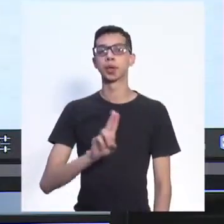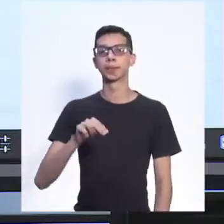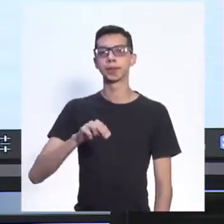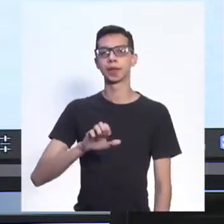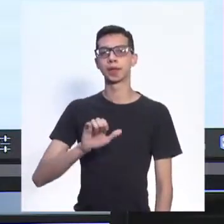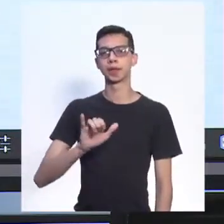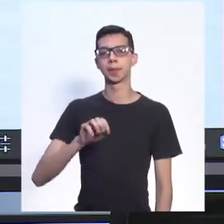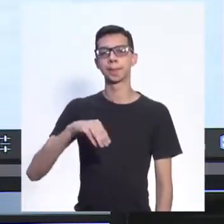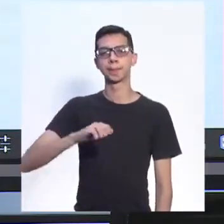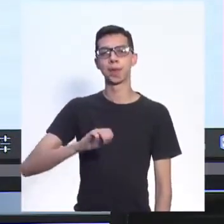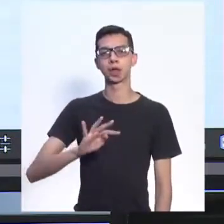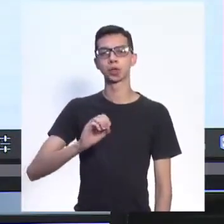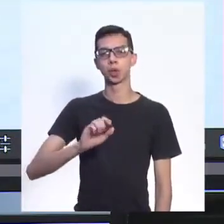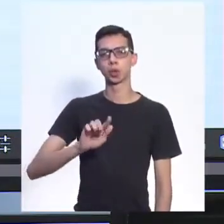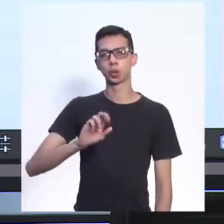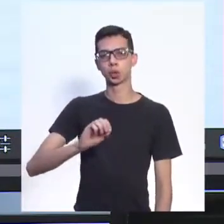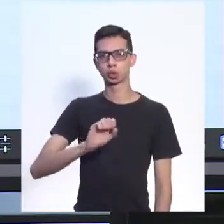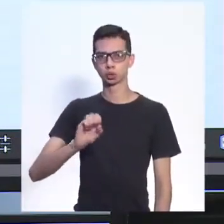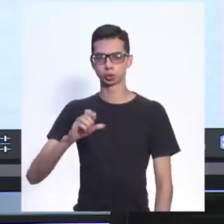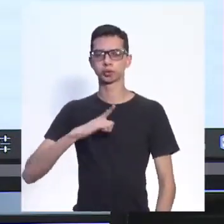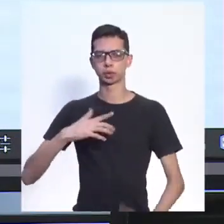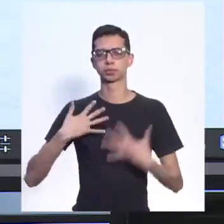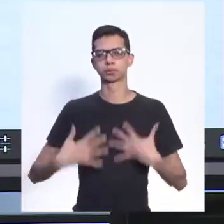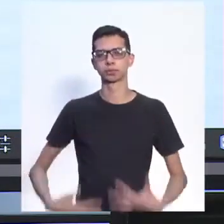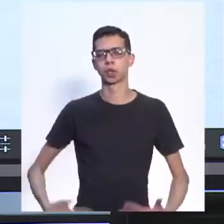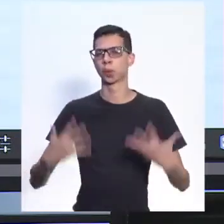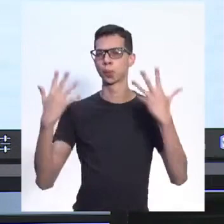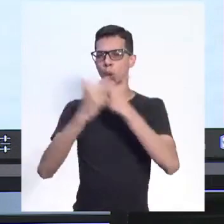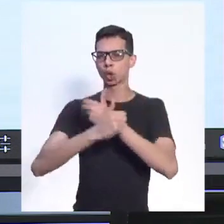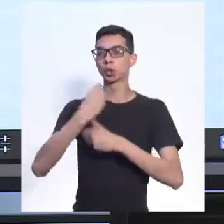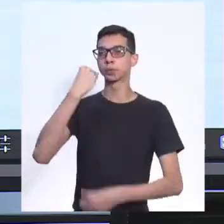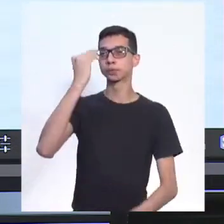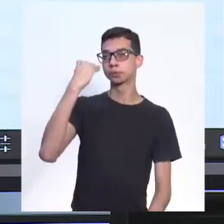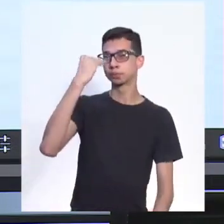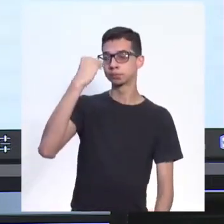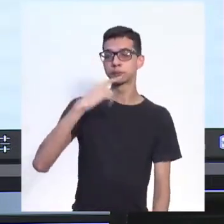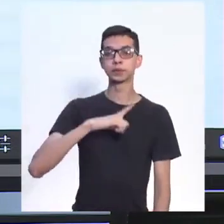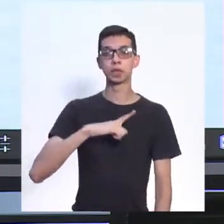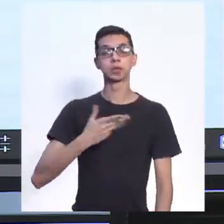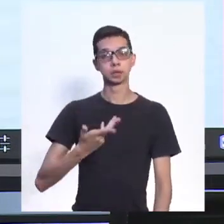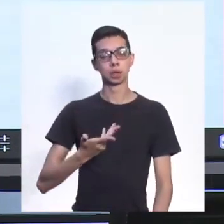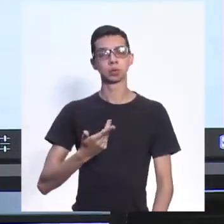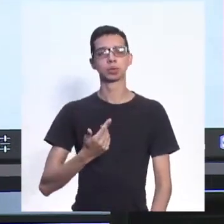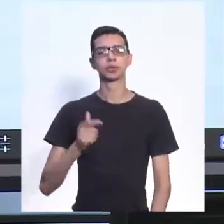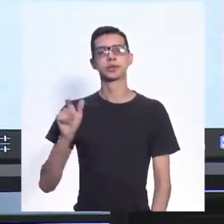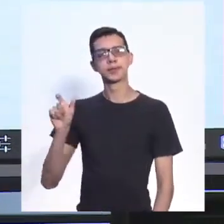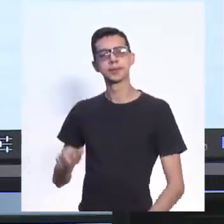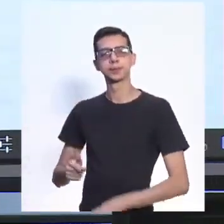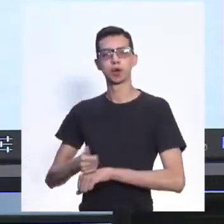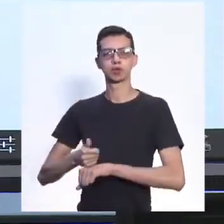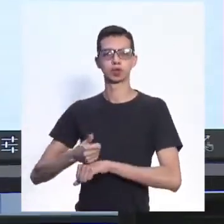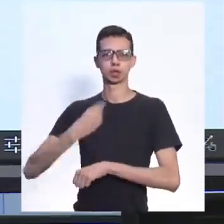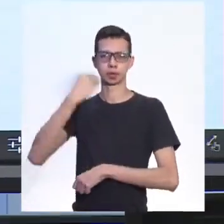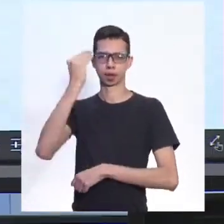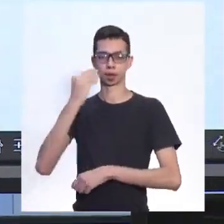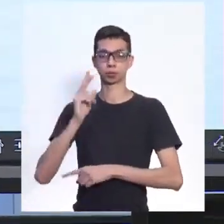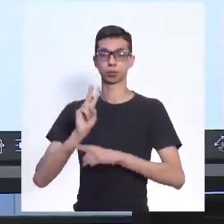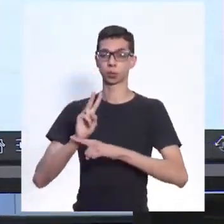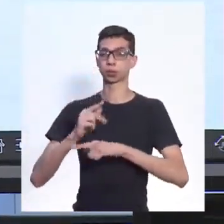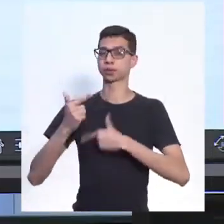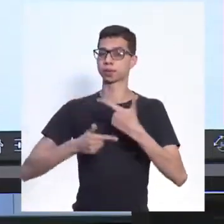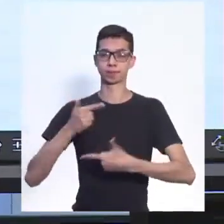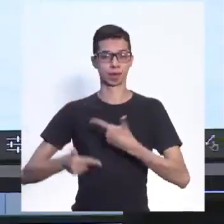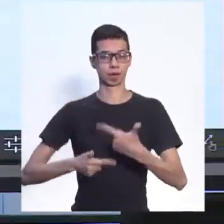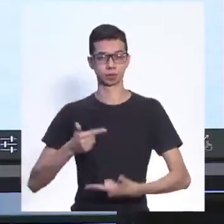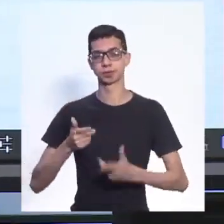bem maquiado, com figurinos lindíssimos, né? Então, o maquiador e figurinista dele, né, trabalham muito, tá? E ele também dá os toques